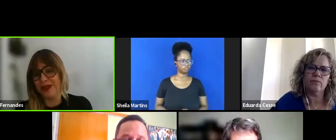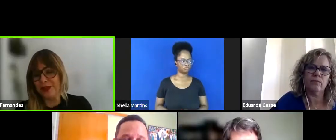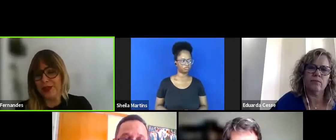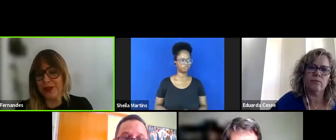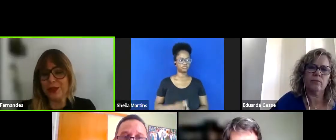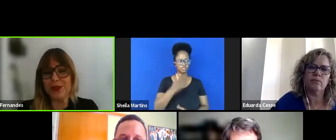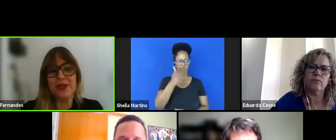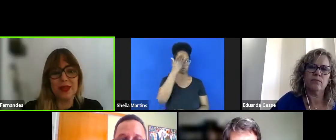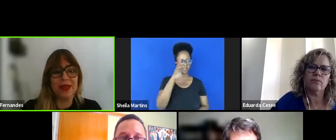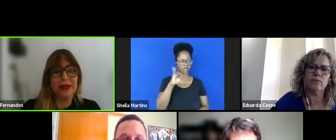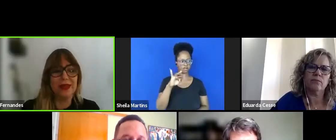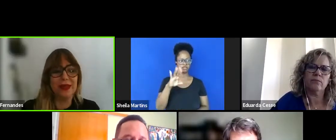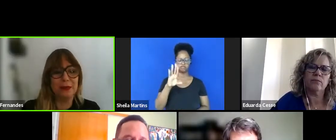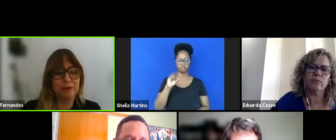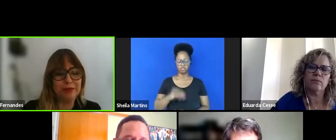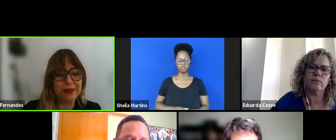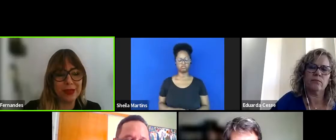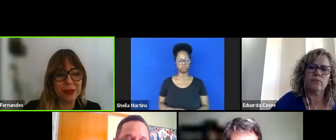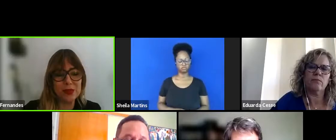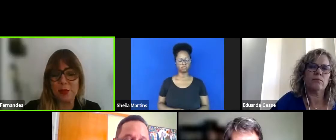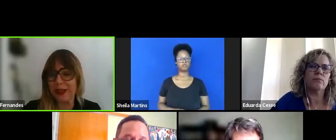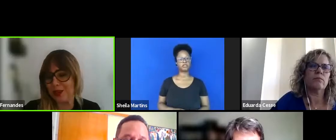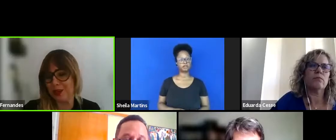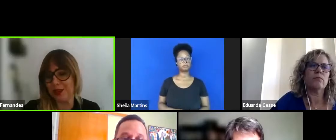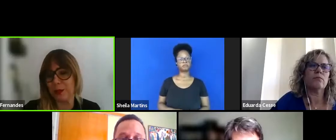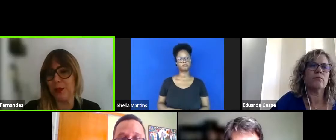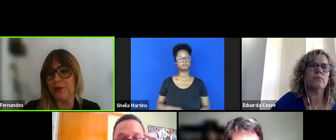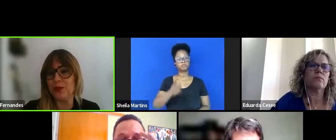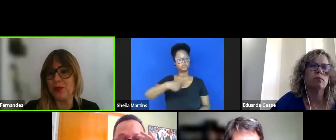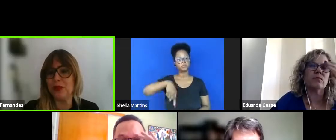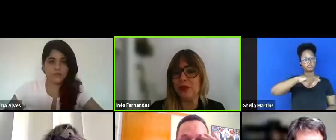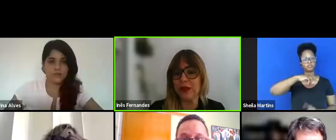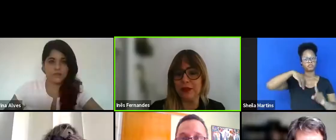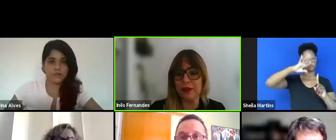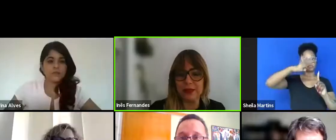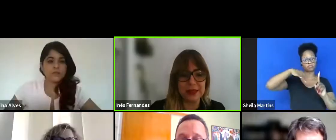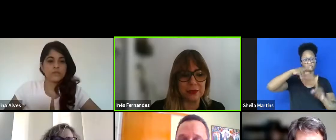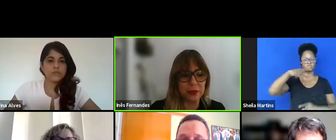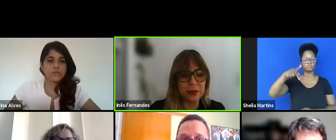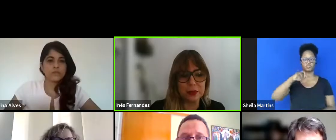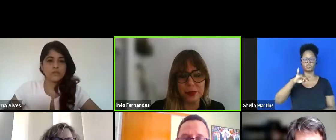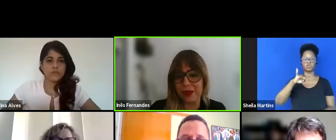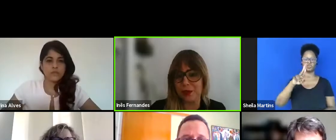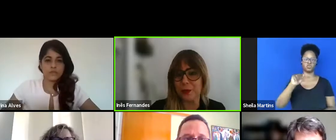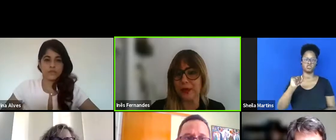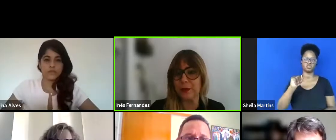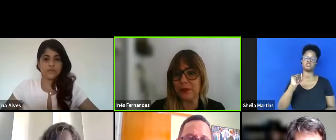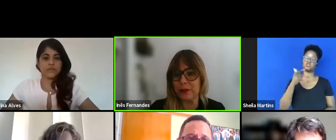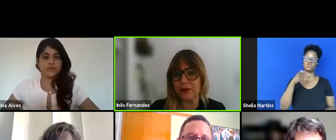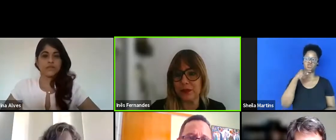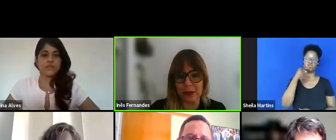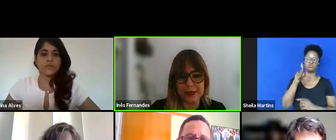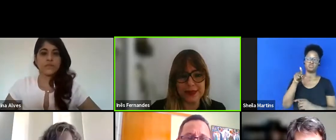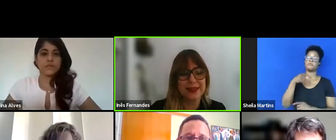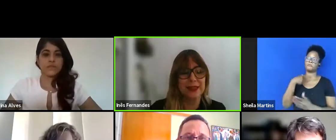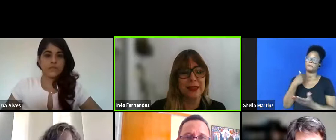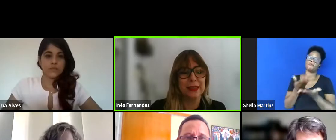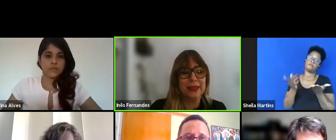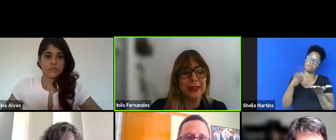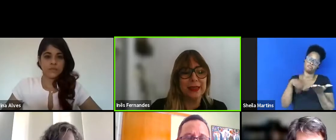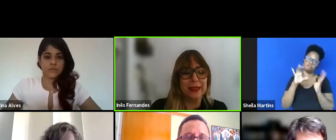Obrigada, Vinícius. A nossa homenagem também à professora Juliana, que sem dúvida foi uma grande perda para todos